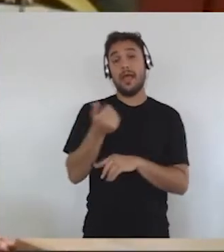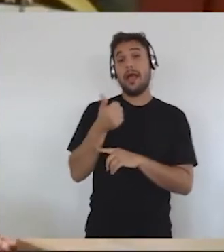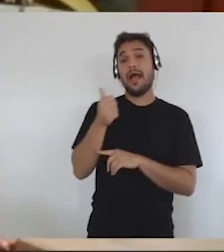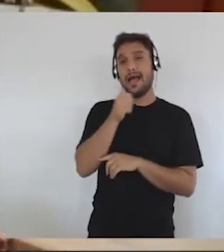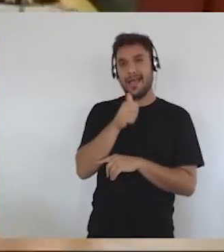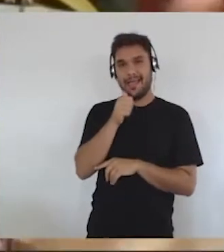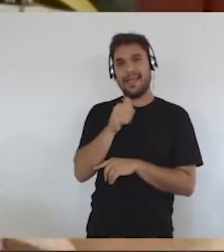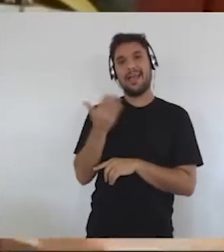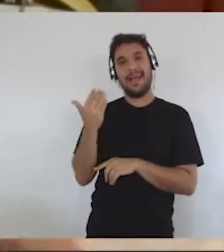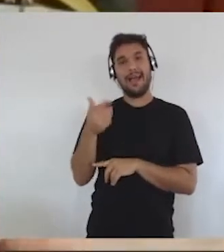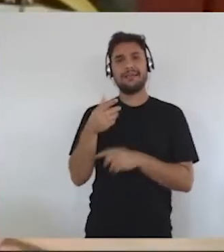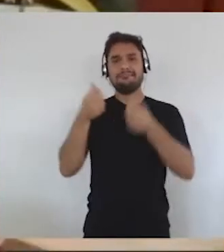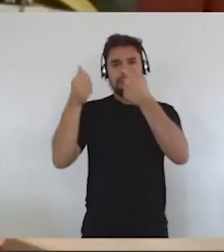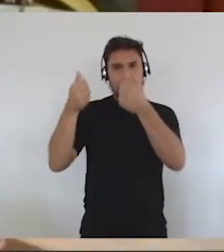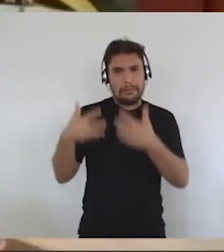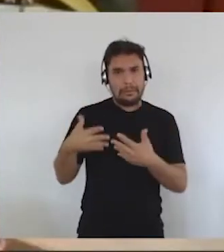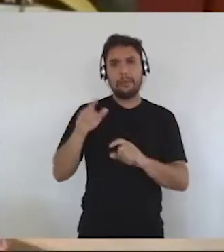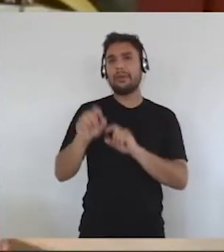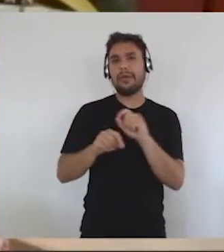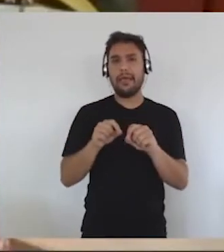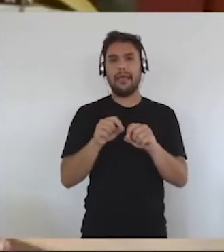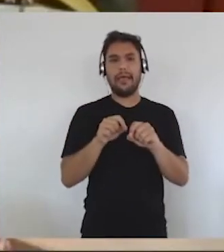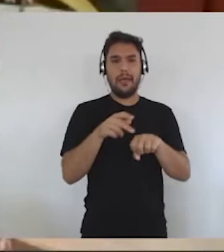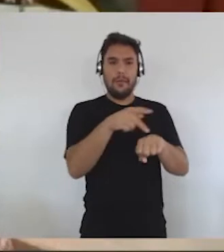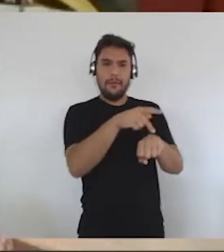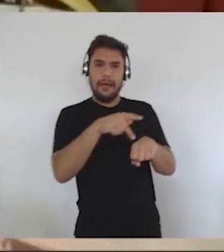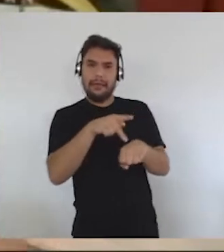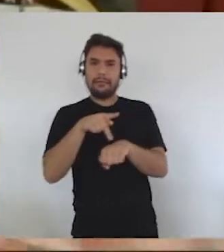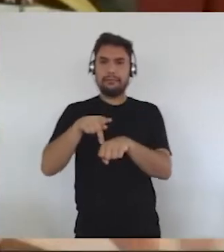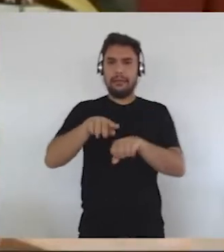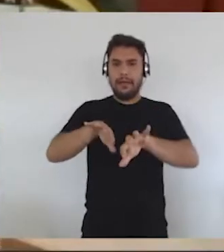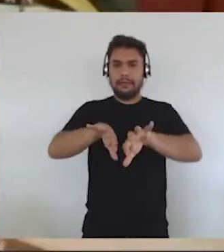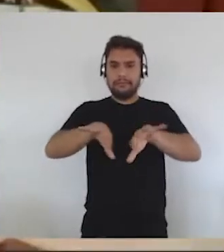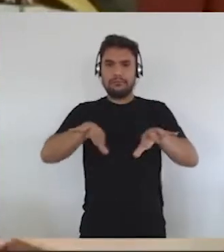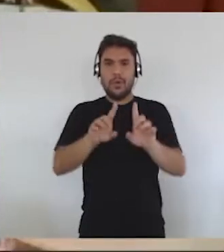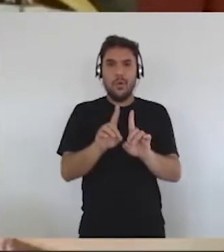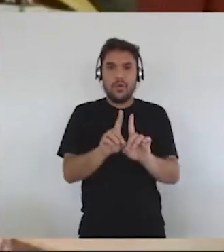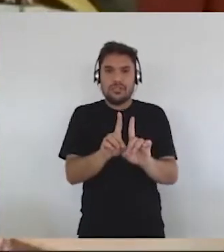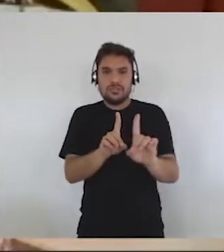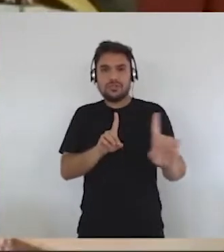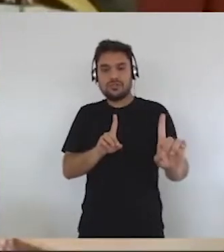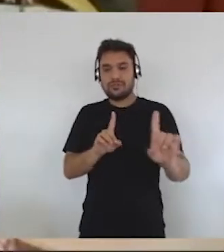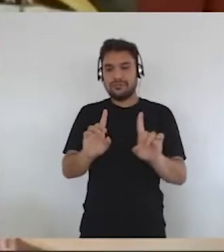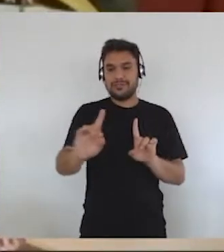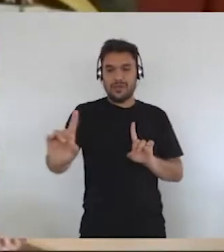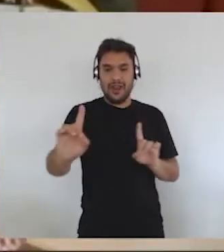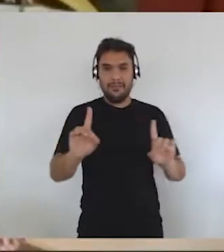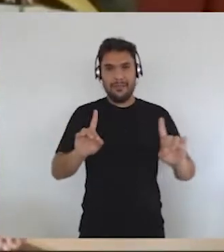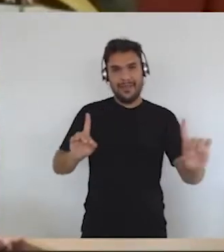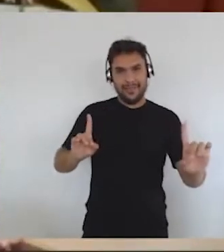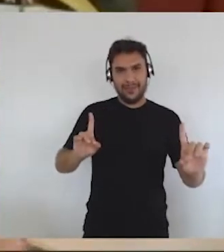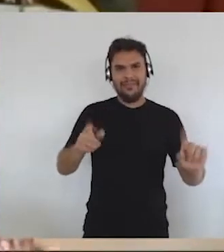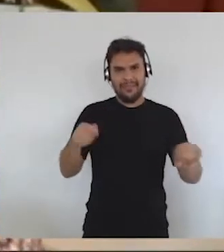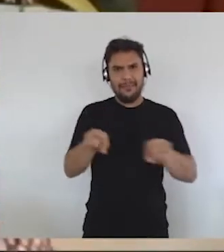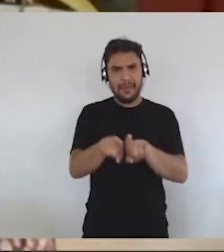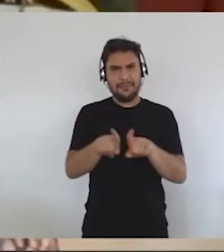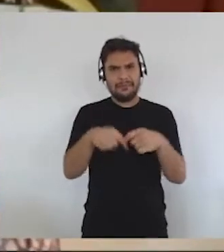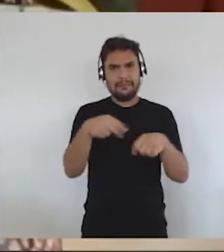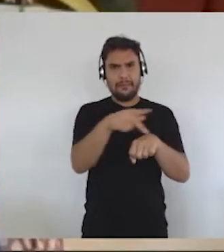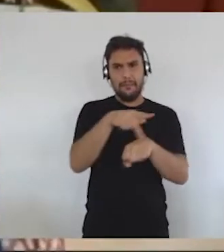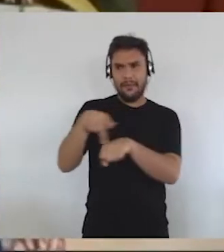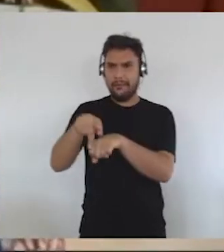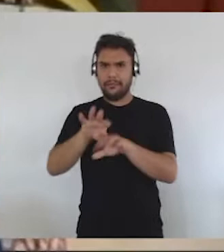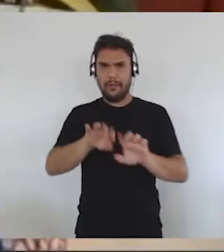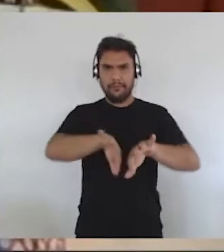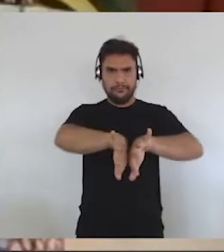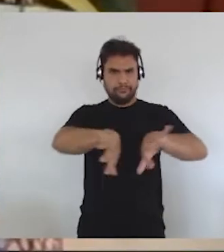que o isolamento dos países não é suficiente para isolar a relação entre os países. A pandemia começou